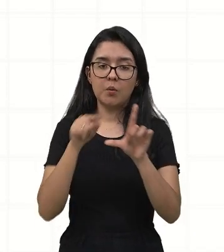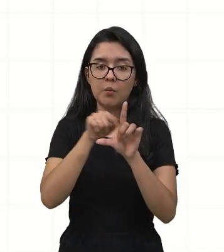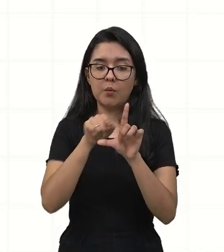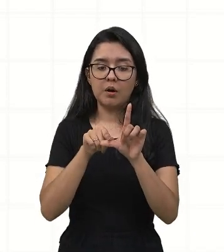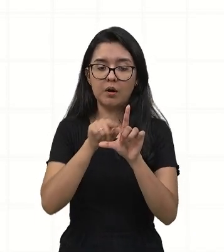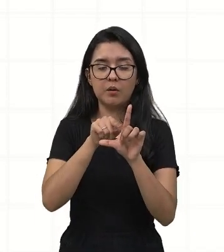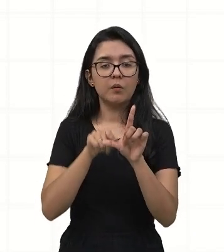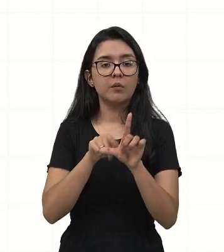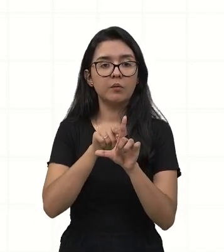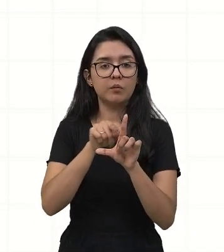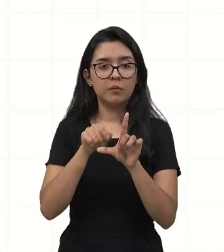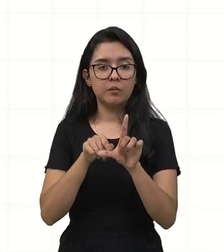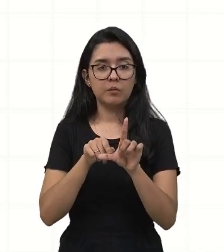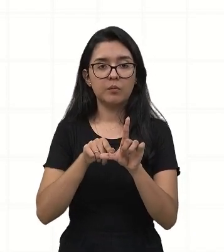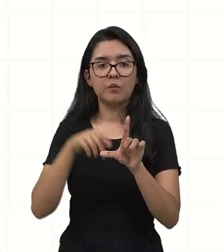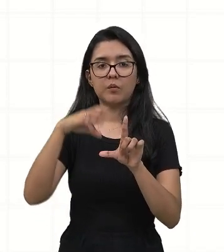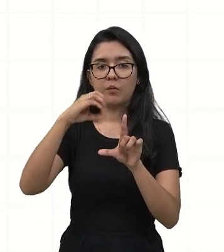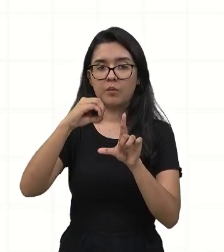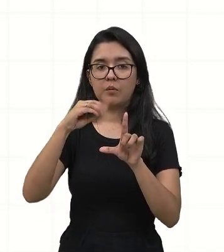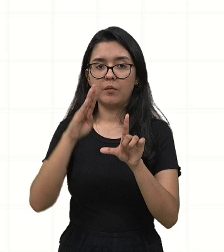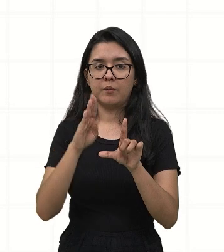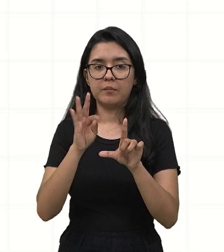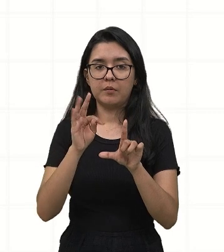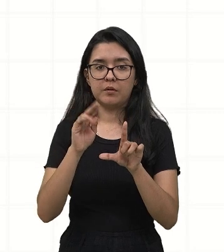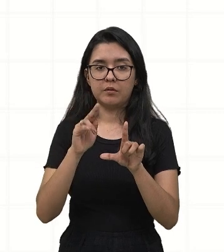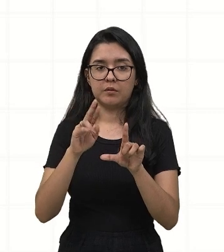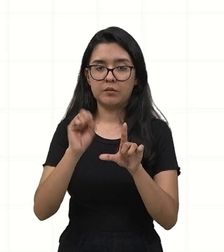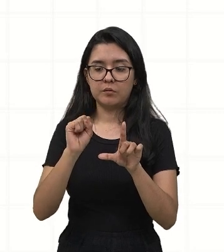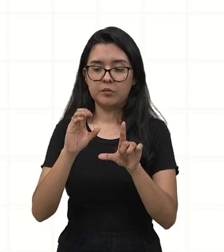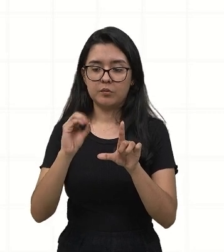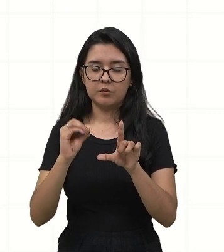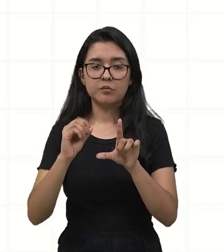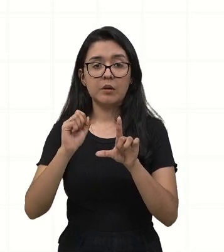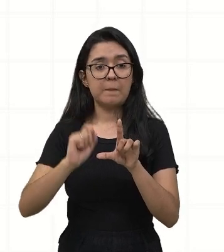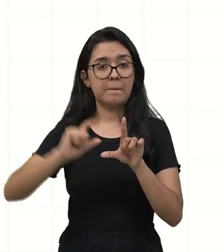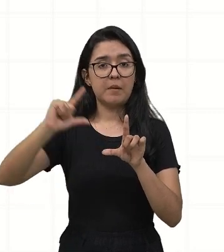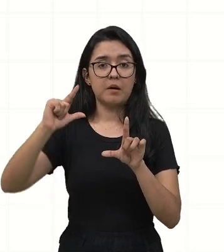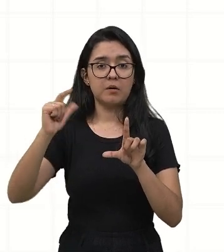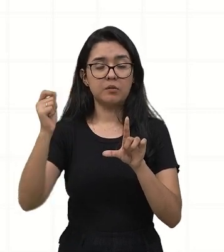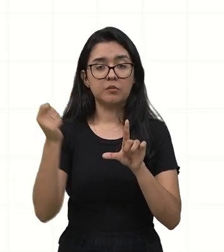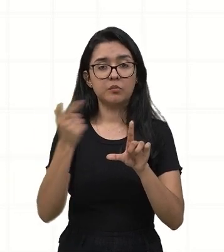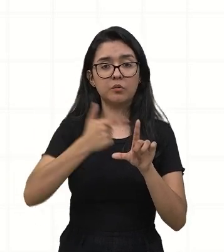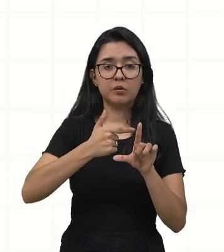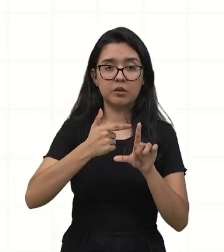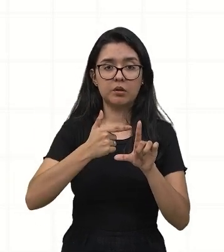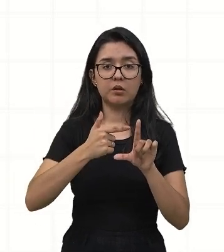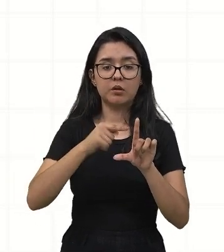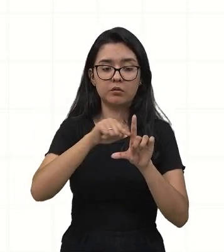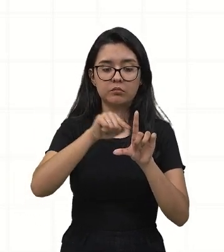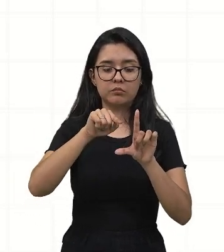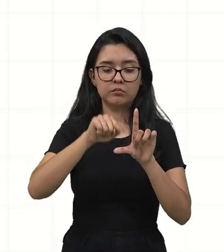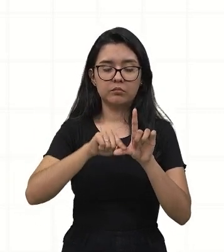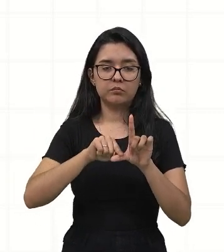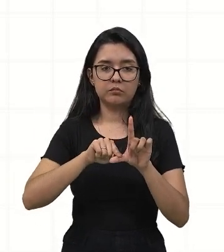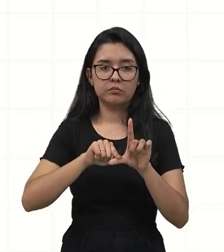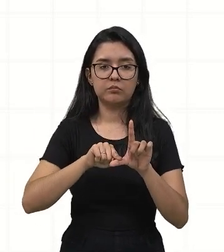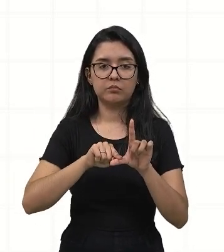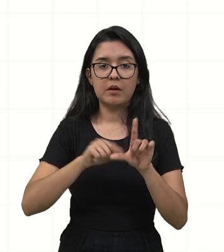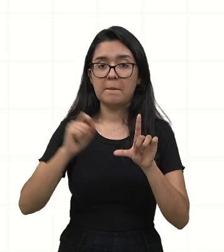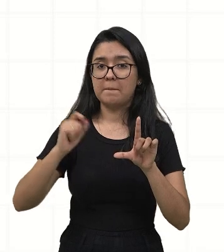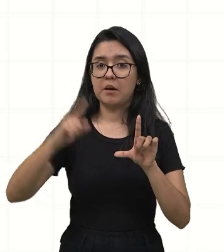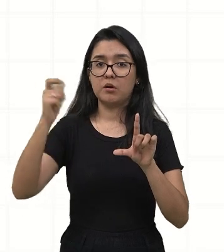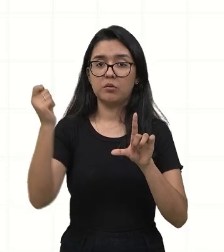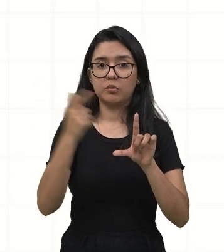ângulo obtuso é o ângulo cuja medida de abertura é maior do que a medida da abertura de um ângulo reto, é maior do que